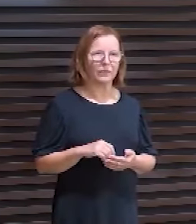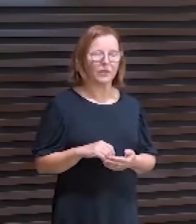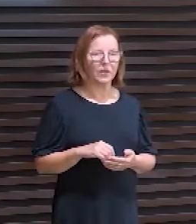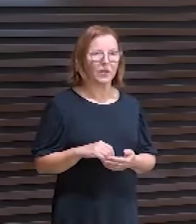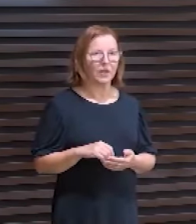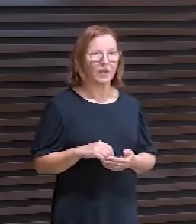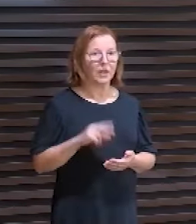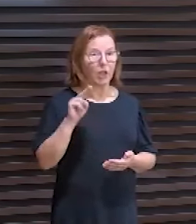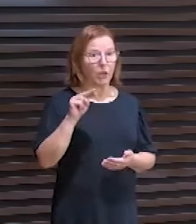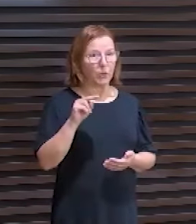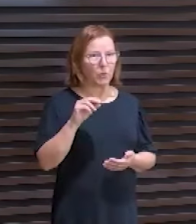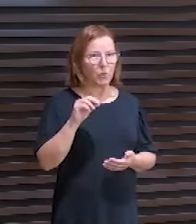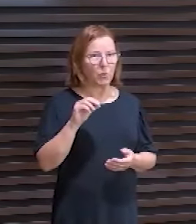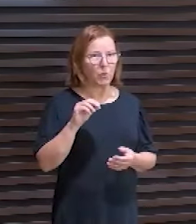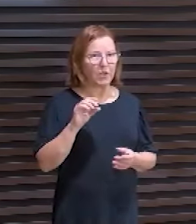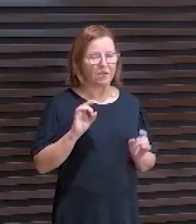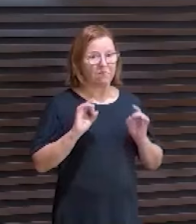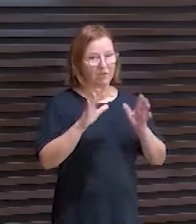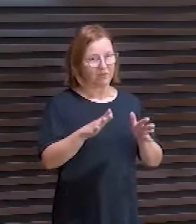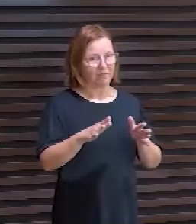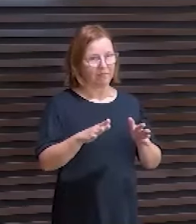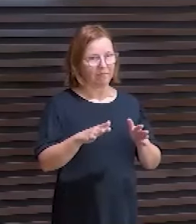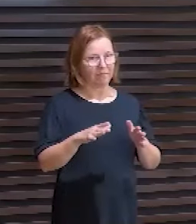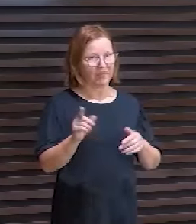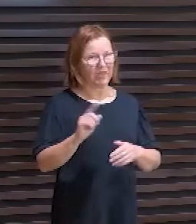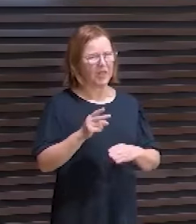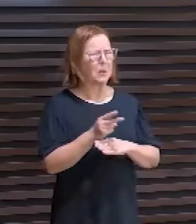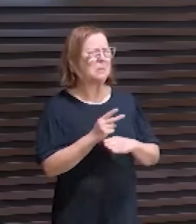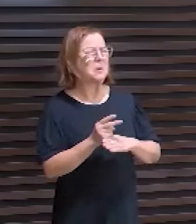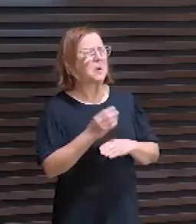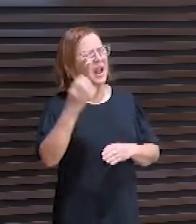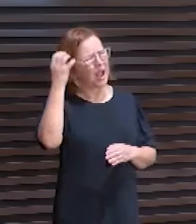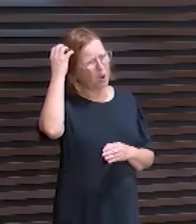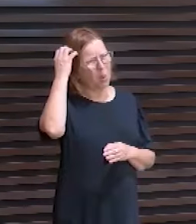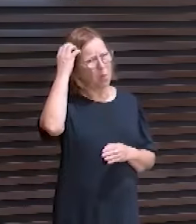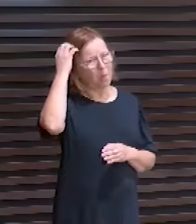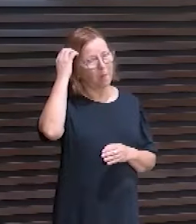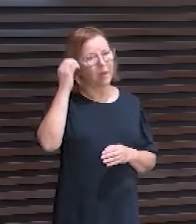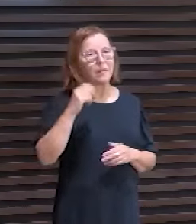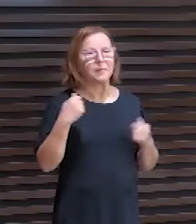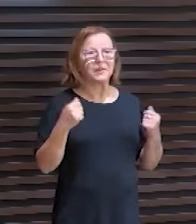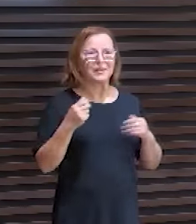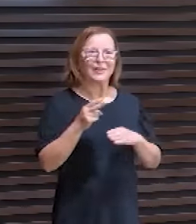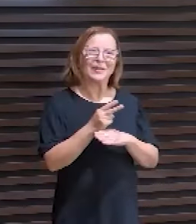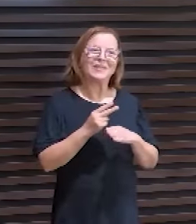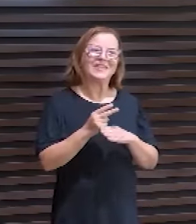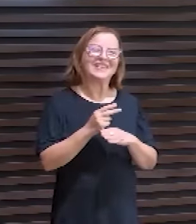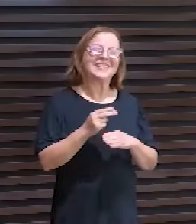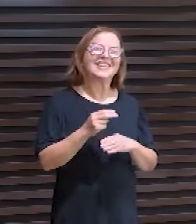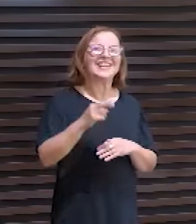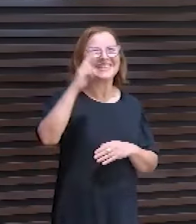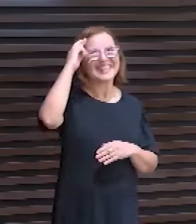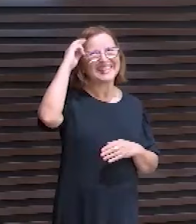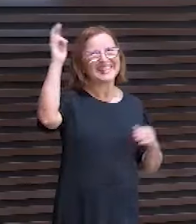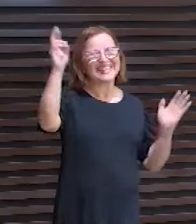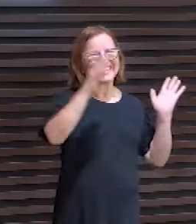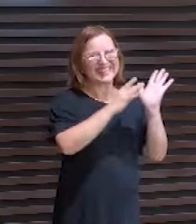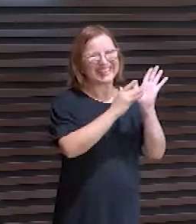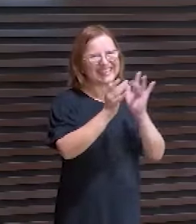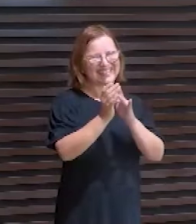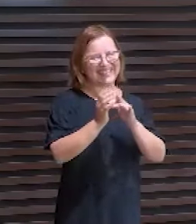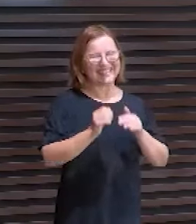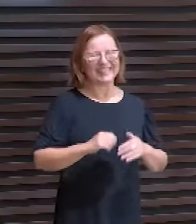invés de procurar a culpa pelos Problemas do Casamento devemos procurar pelo senhor Jesus eu sempre